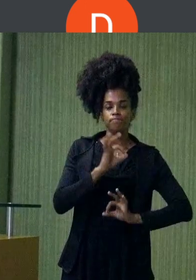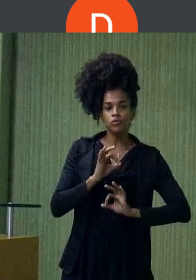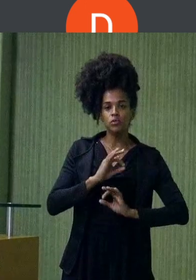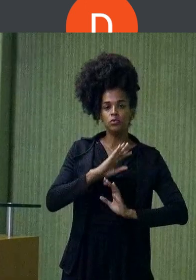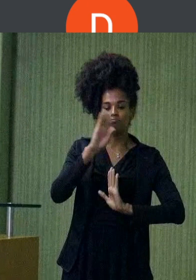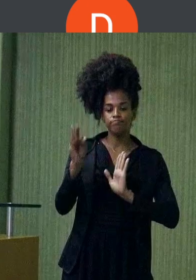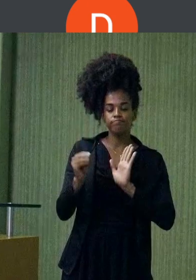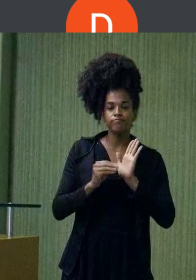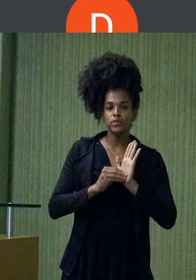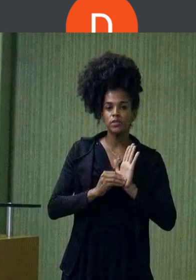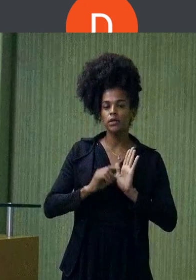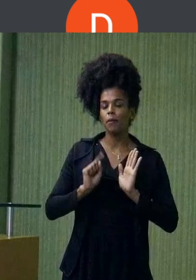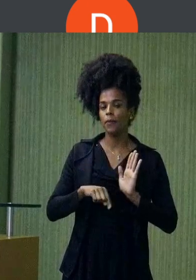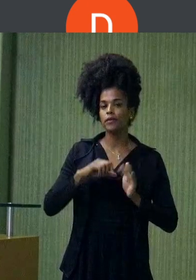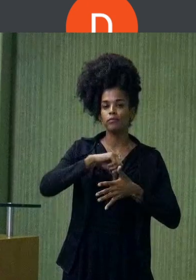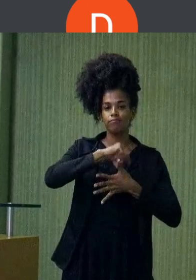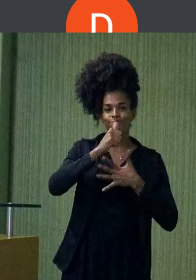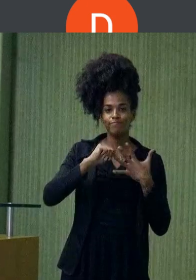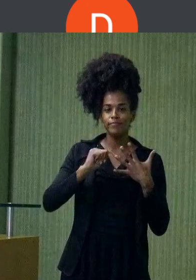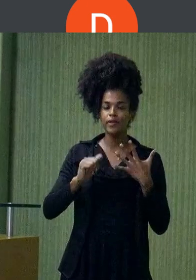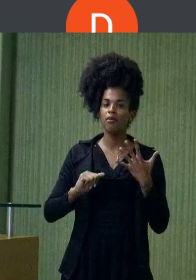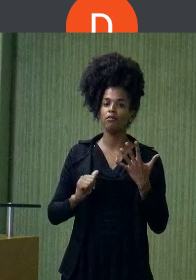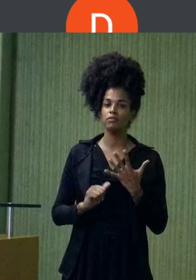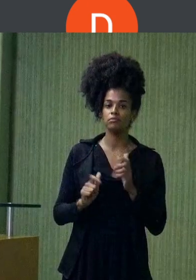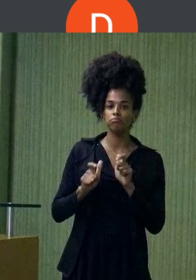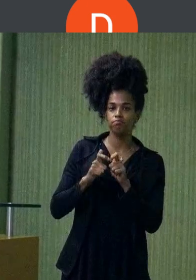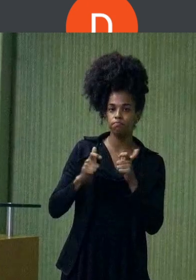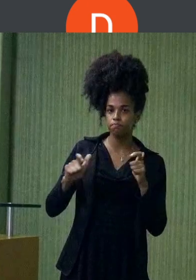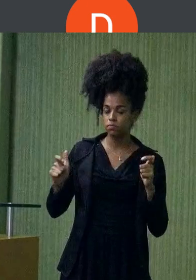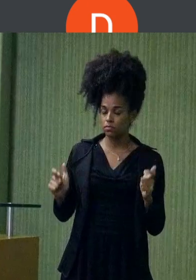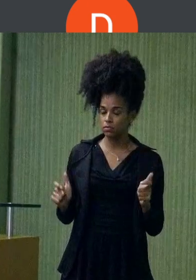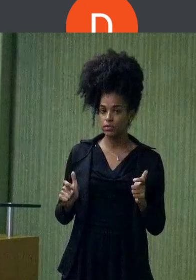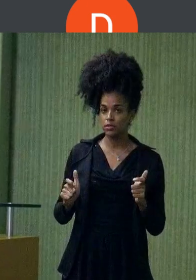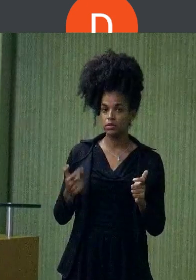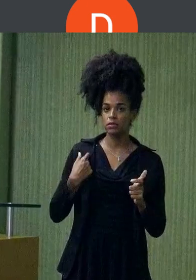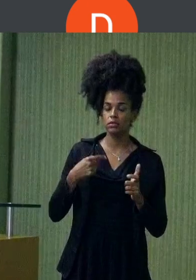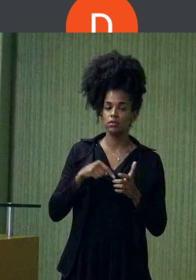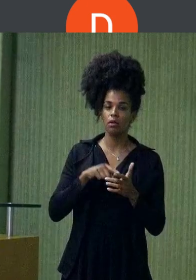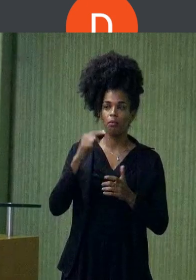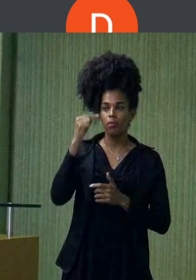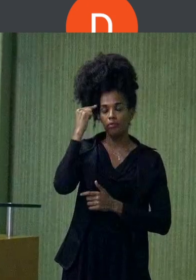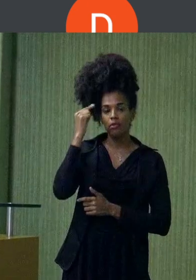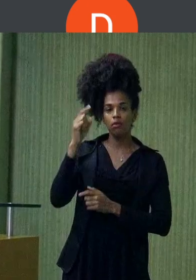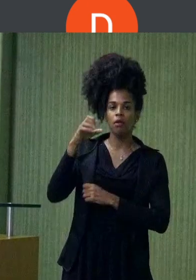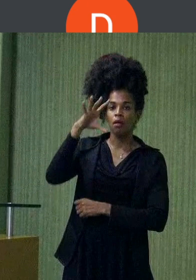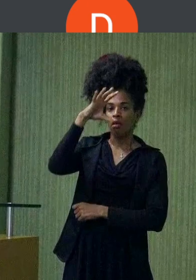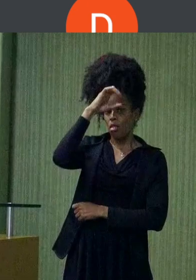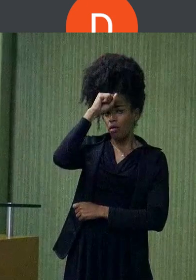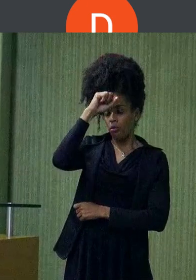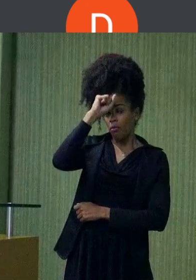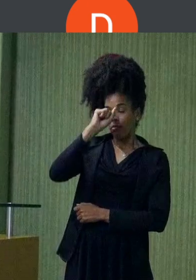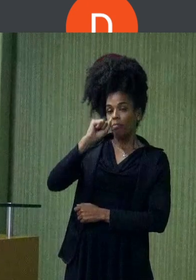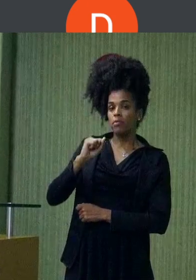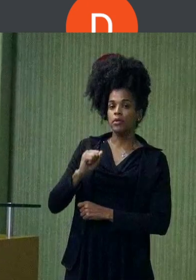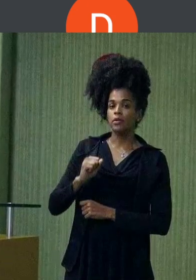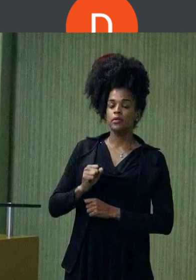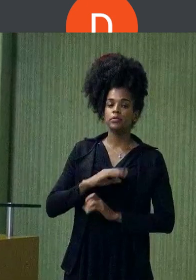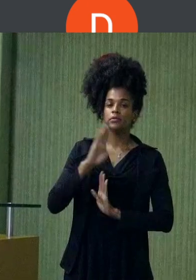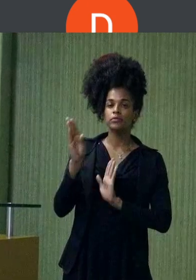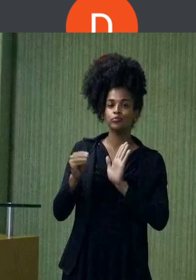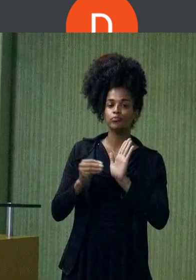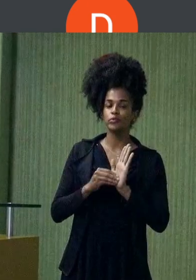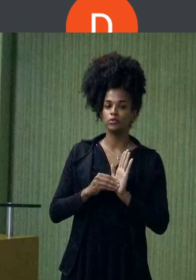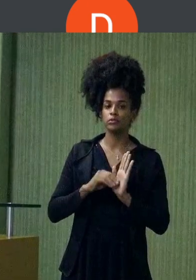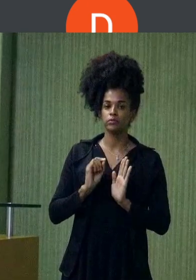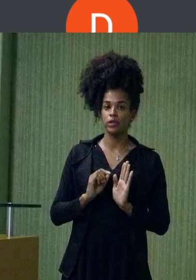nos seus exames de de avaliação de larga escala eh a apuração da aprendizagem também nesse componente da bncc são